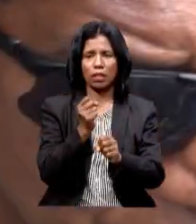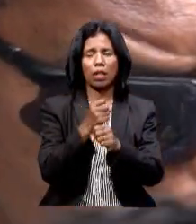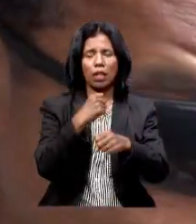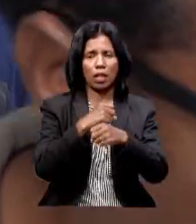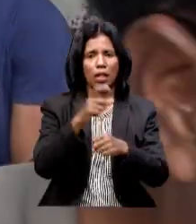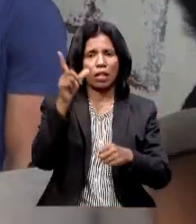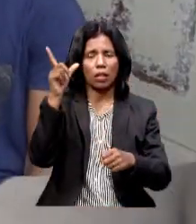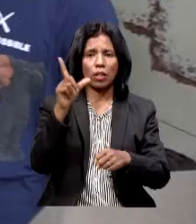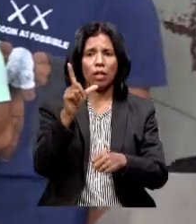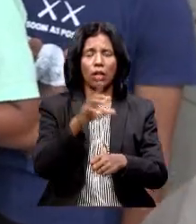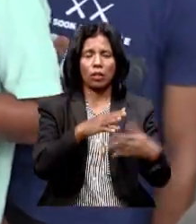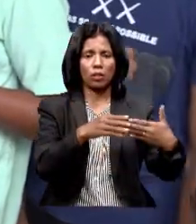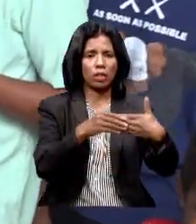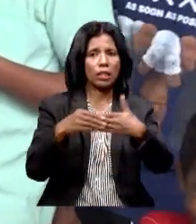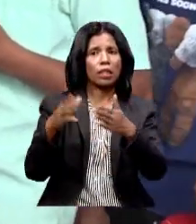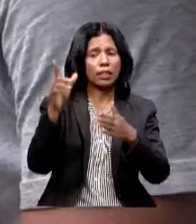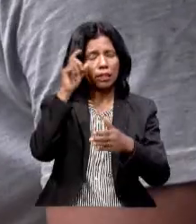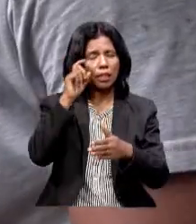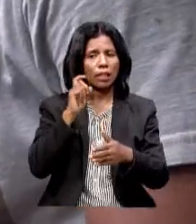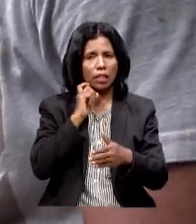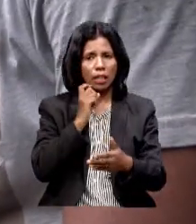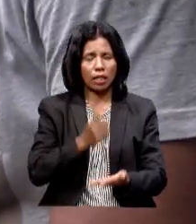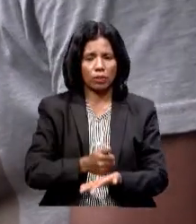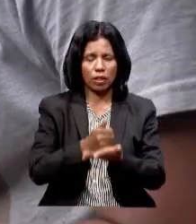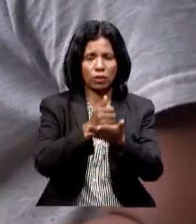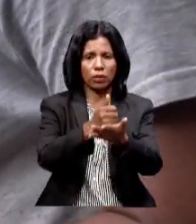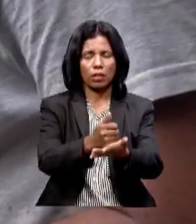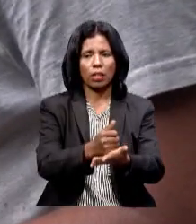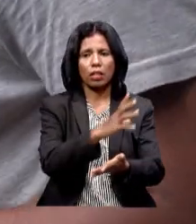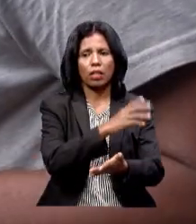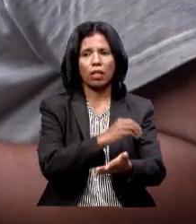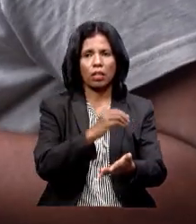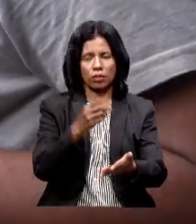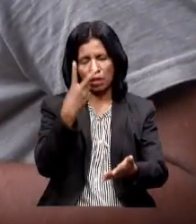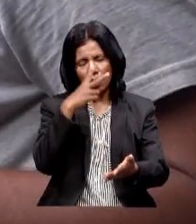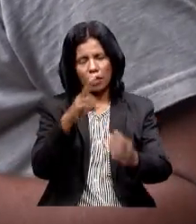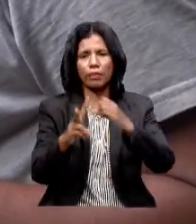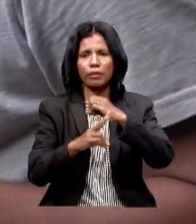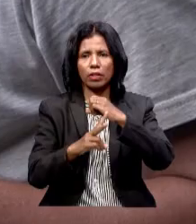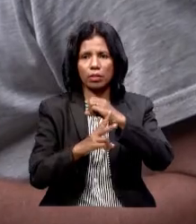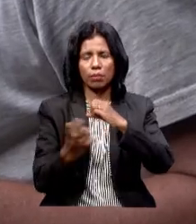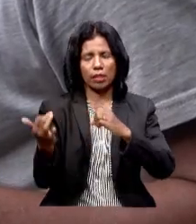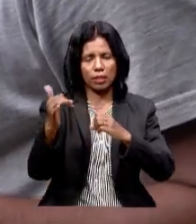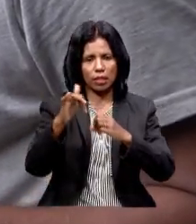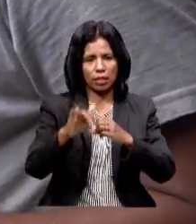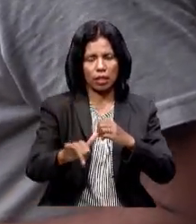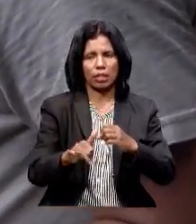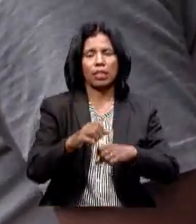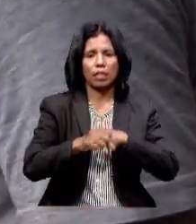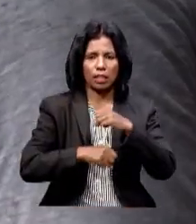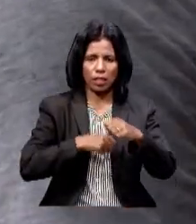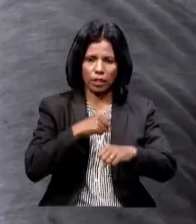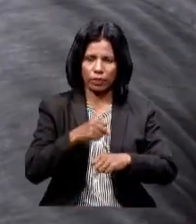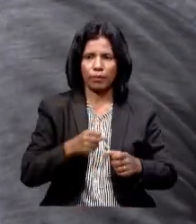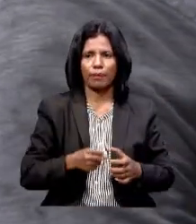carismático Karela Xanana Guzmão, tun direita halo ação solidariedade no mos hodi hare vítima sira ne condição. Agora